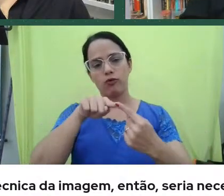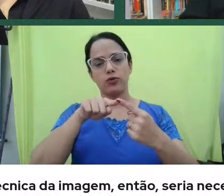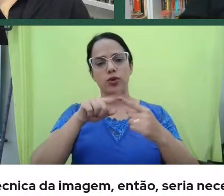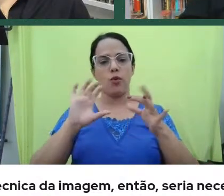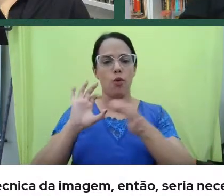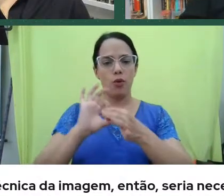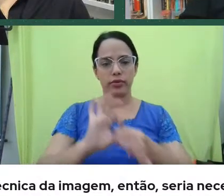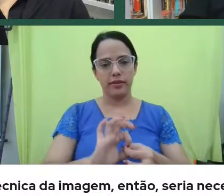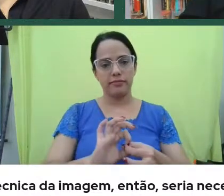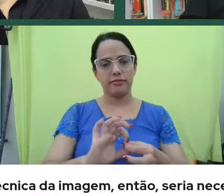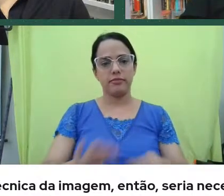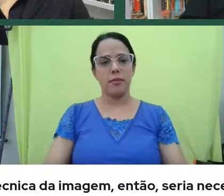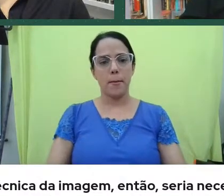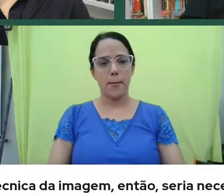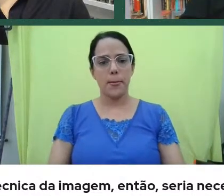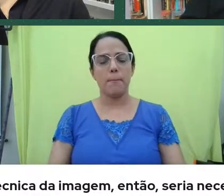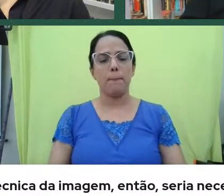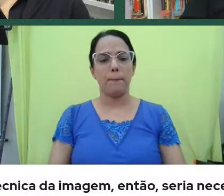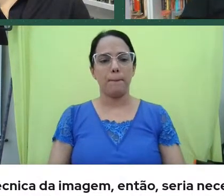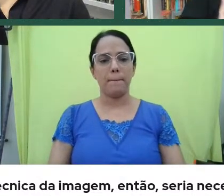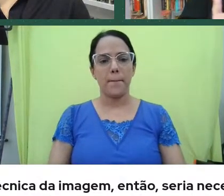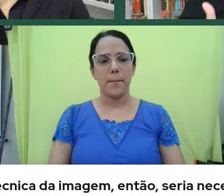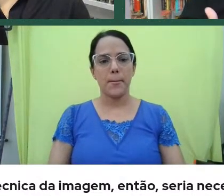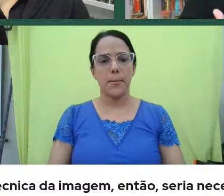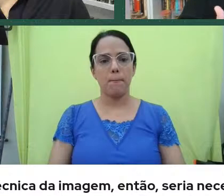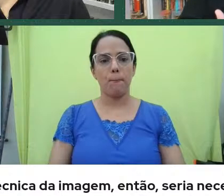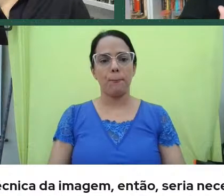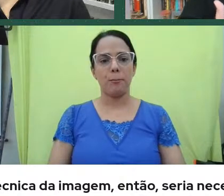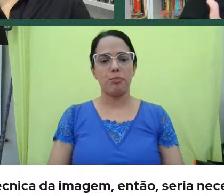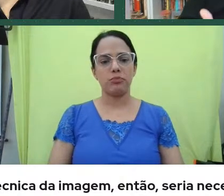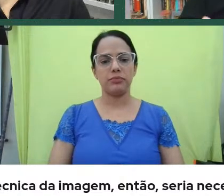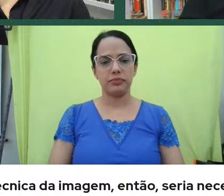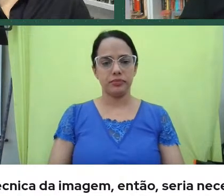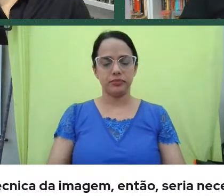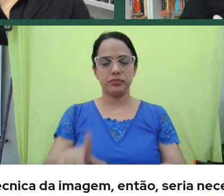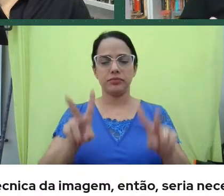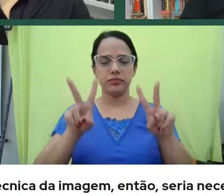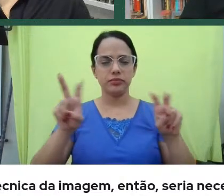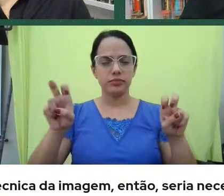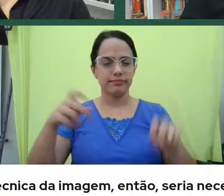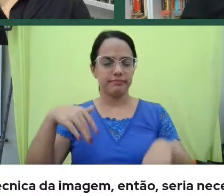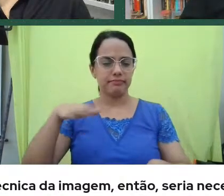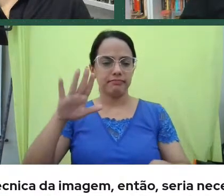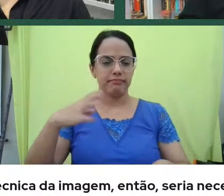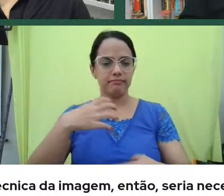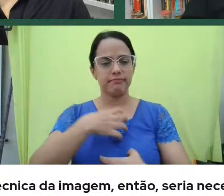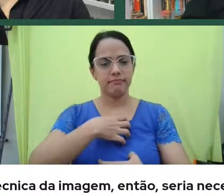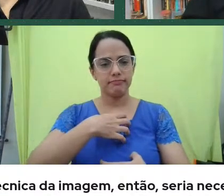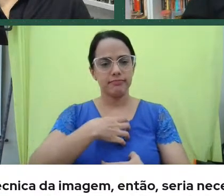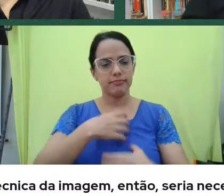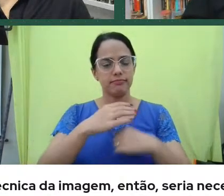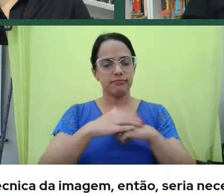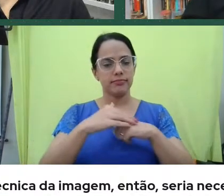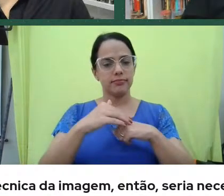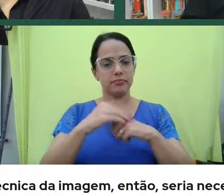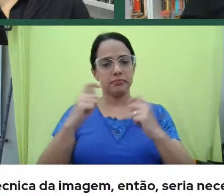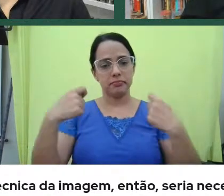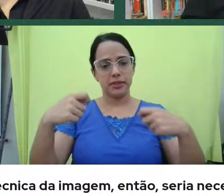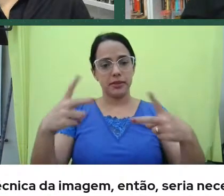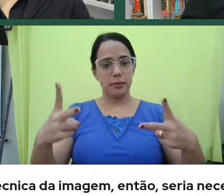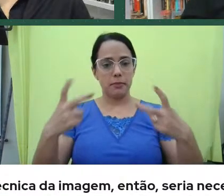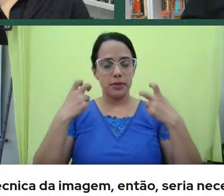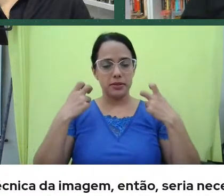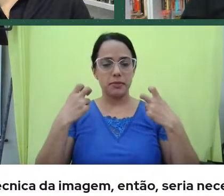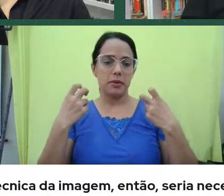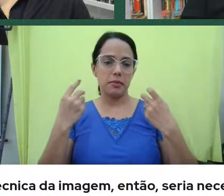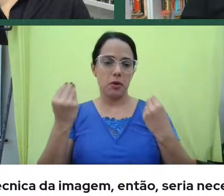né? Essa questão mais afetiva, sentimental, ela tem que ser percebida com bom senso.